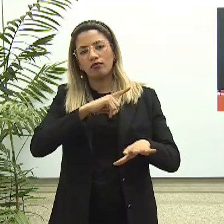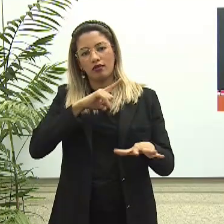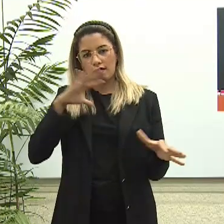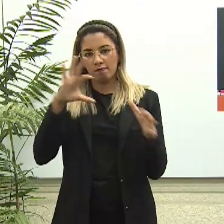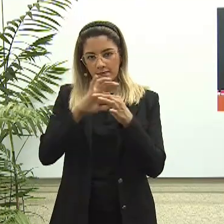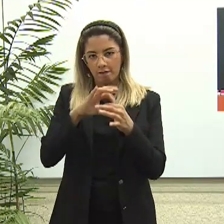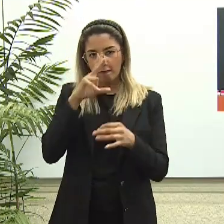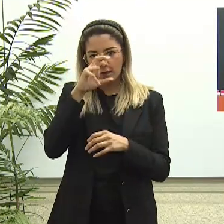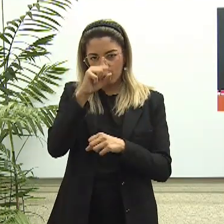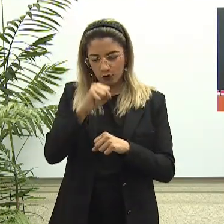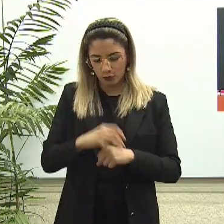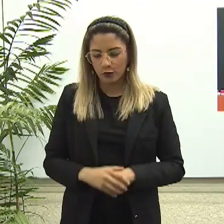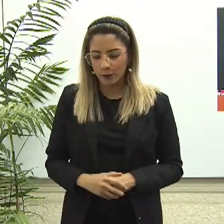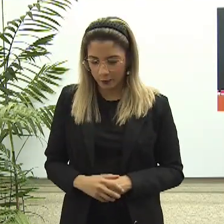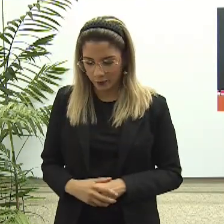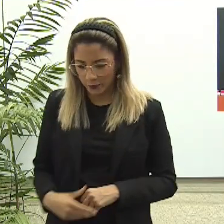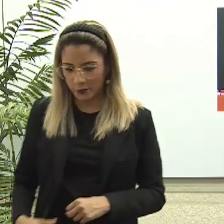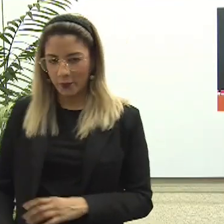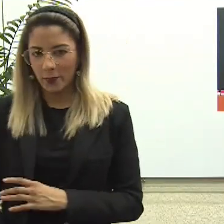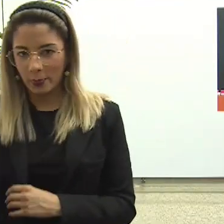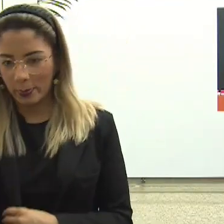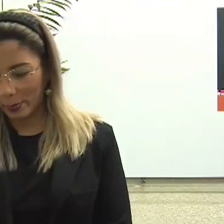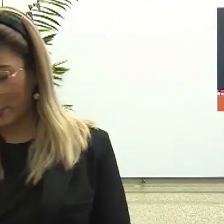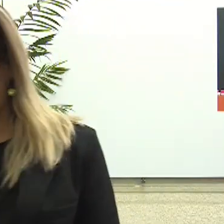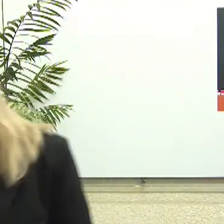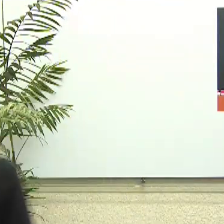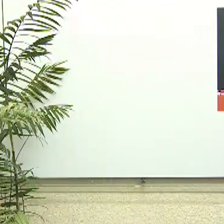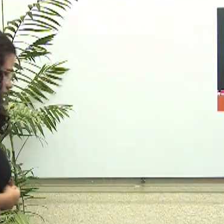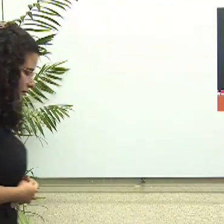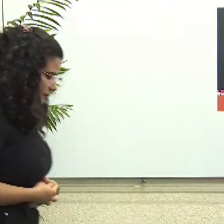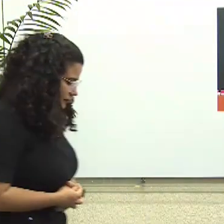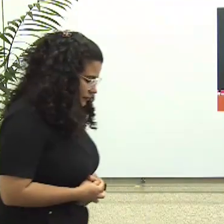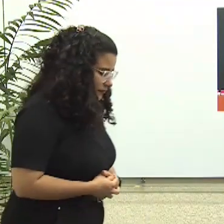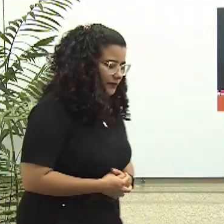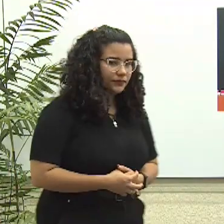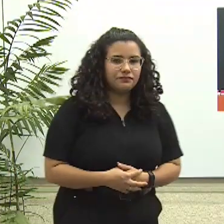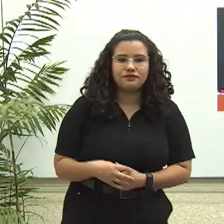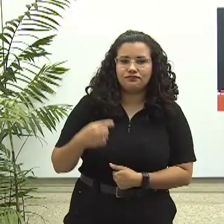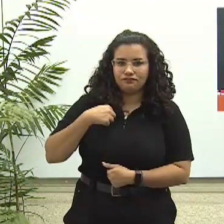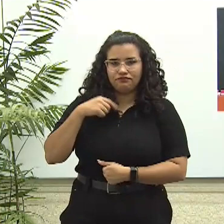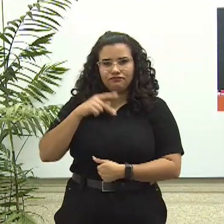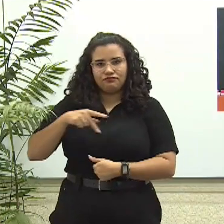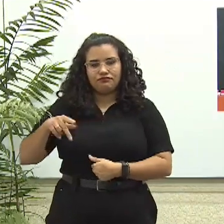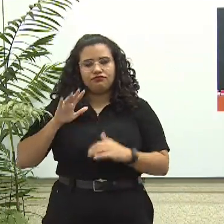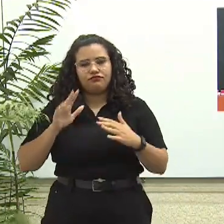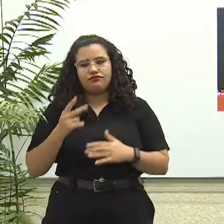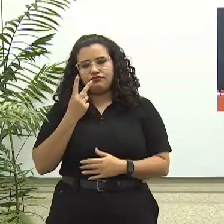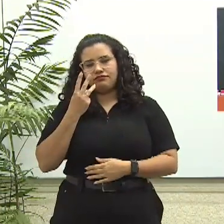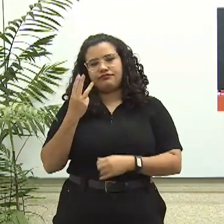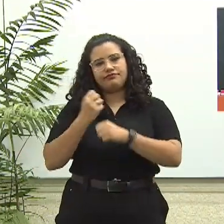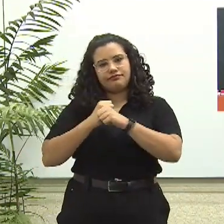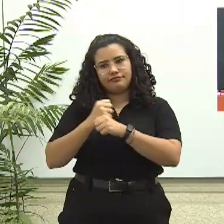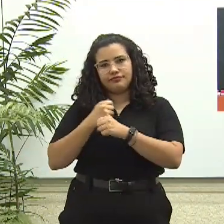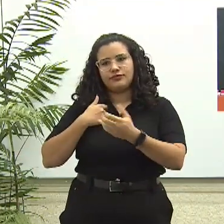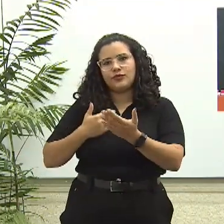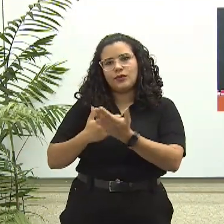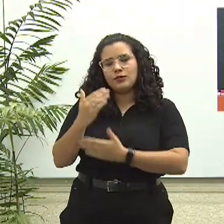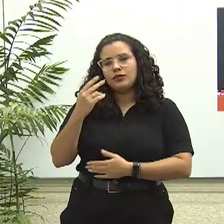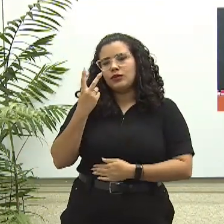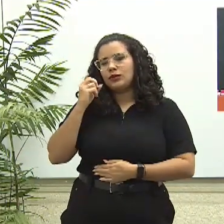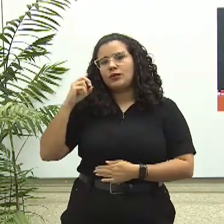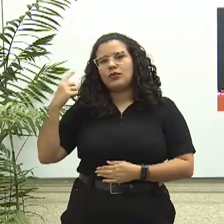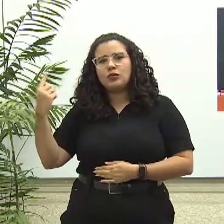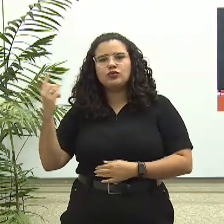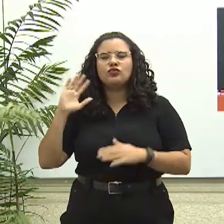de aula já dei aula em todas as instâncias do do do da educação brasileira Comecei em 2001 sou professor de